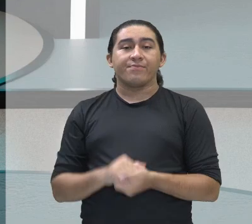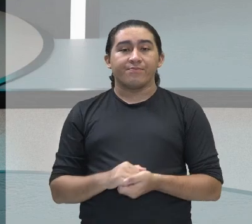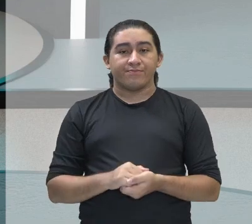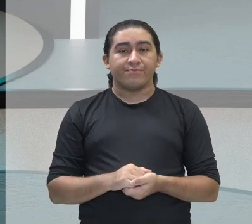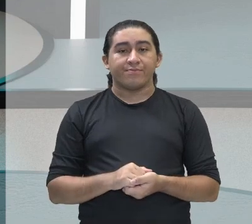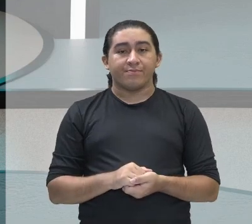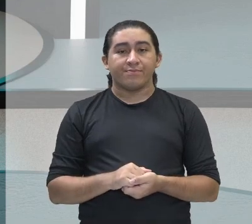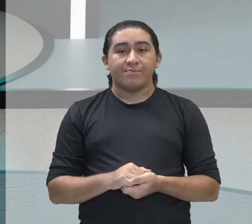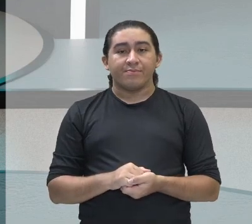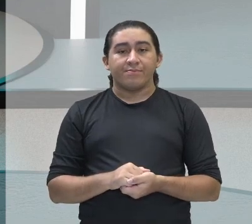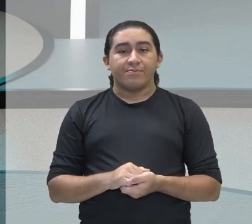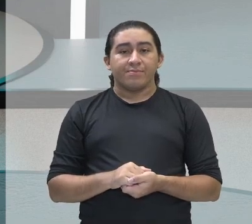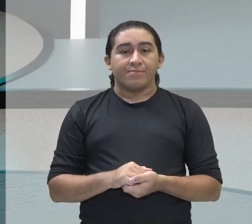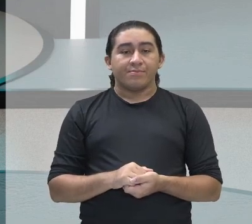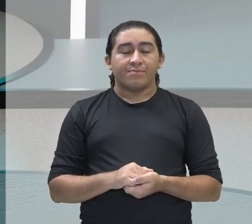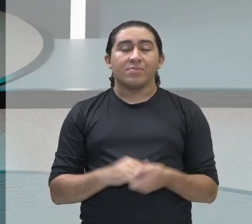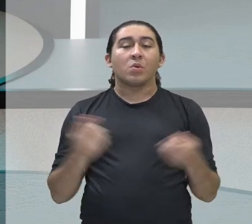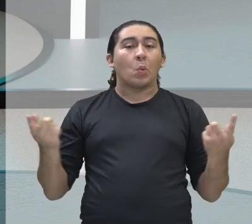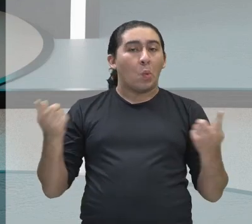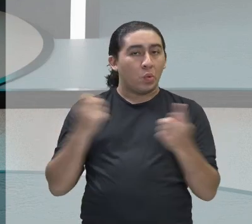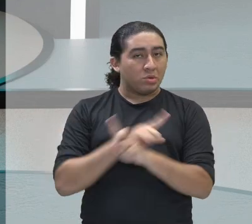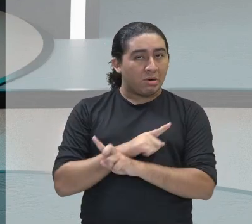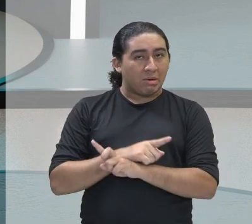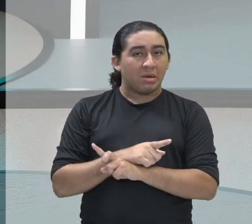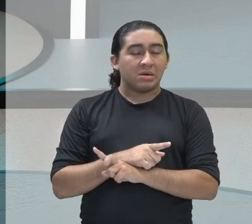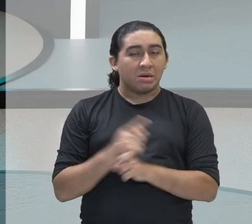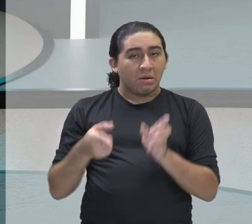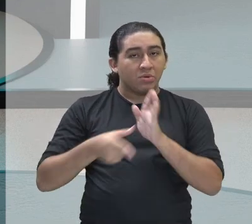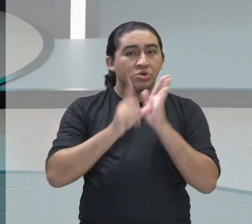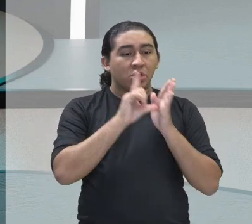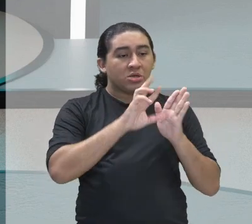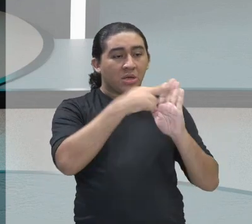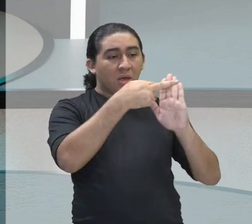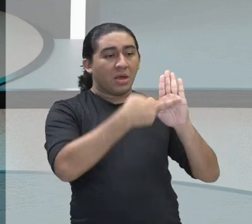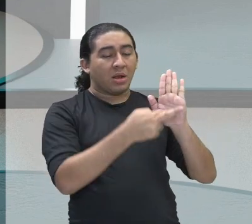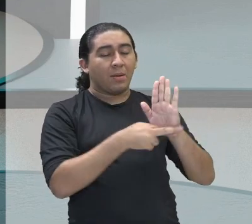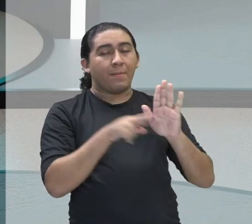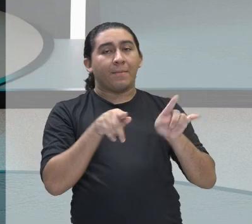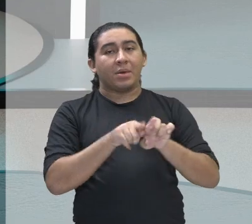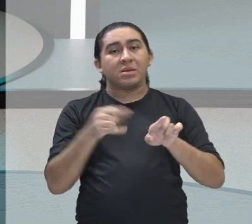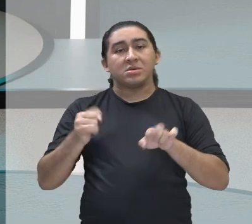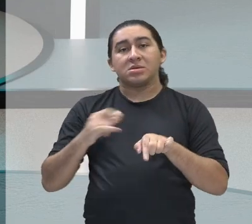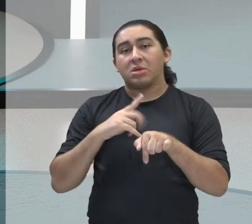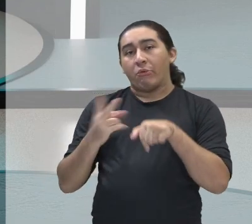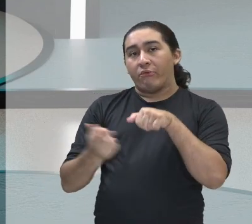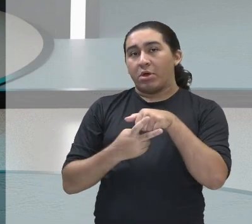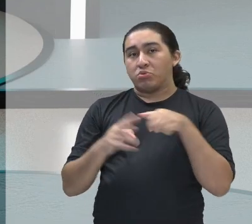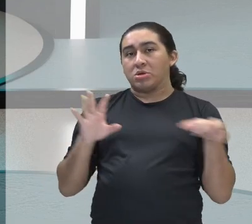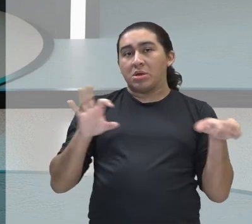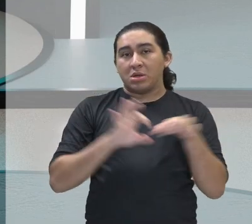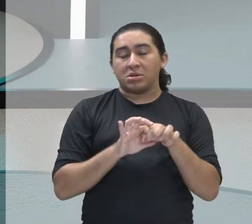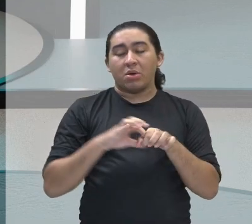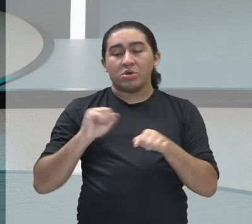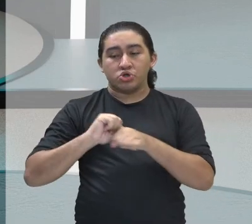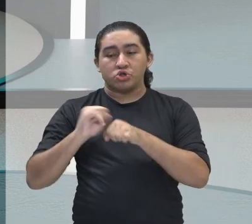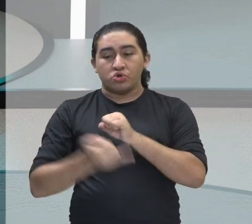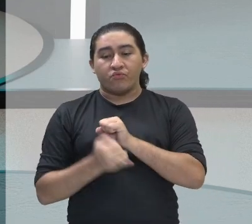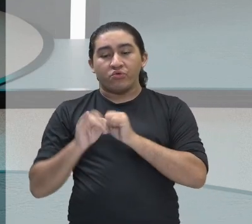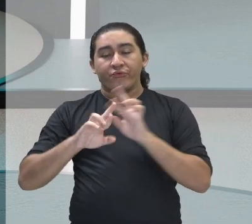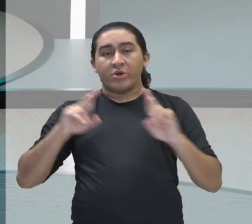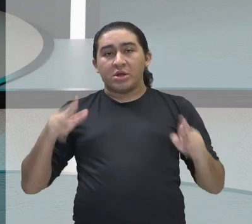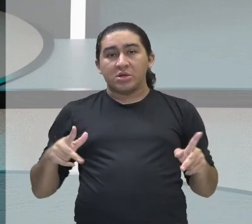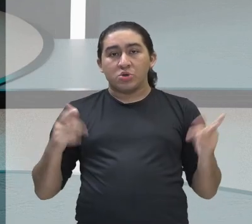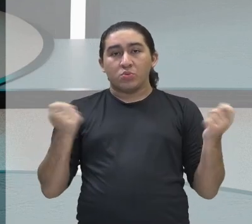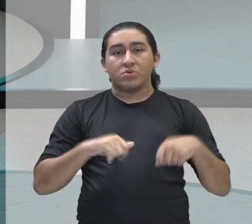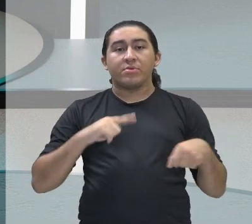a ordem natural, né, que é sempre adjetivo, substantivo. Mas quando eu tenho um verbo de ligação, aí esse adjetivo assume a função de predicativo